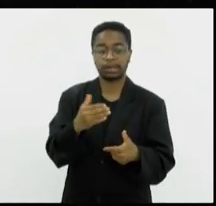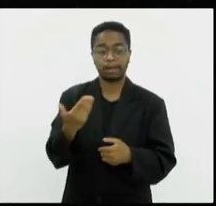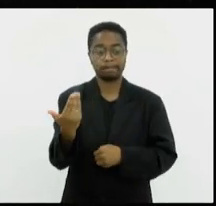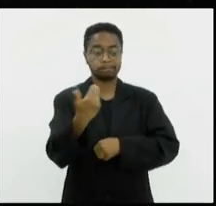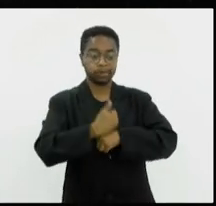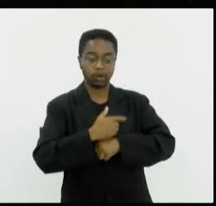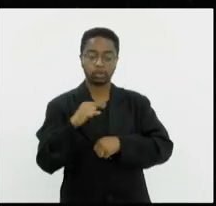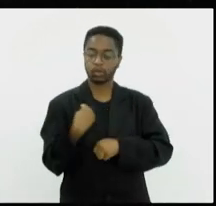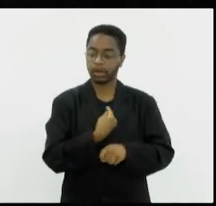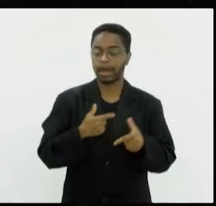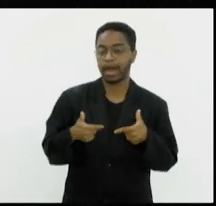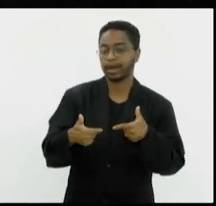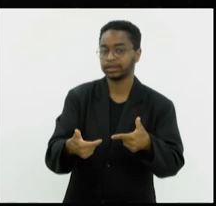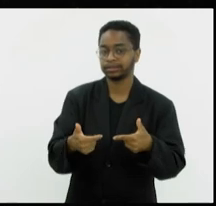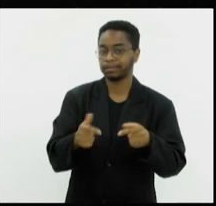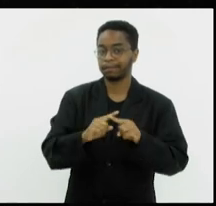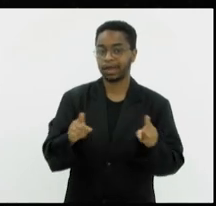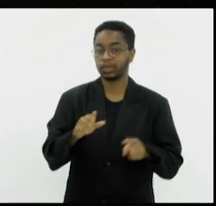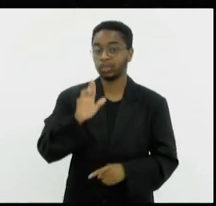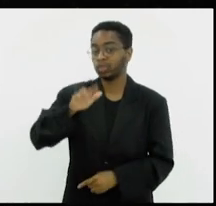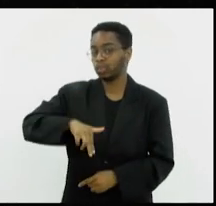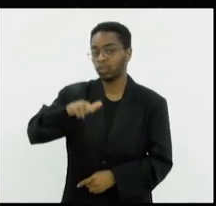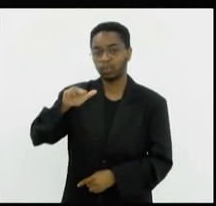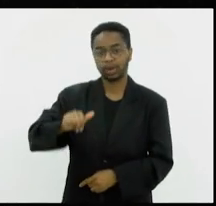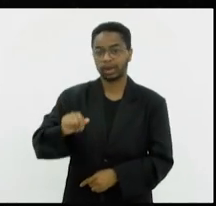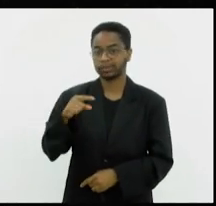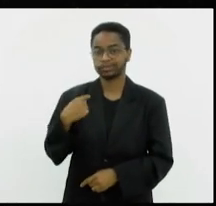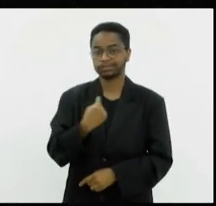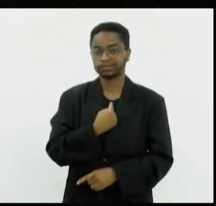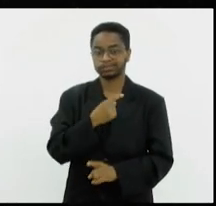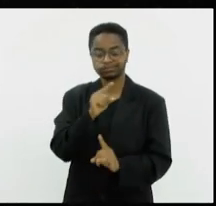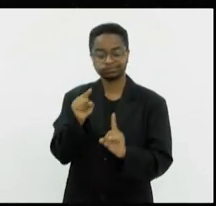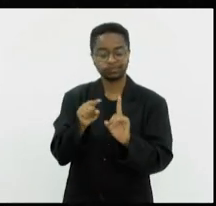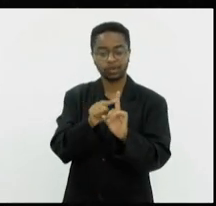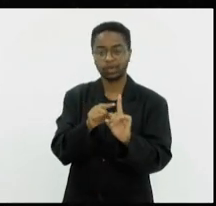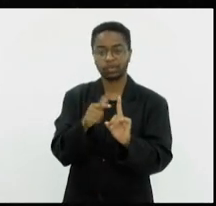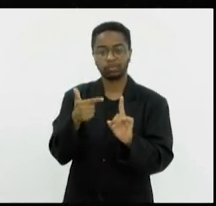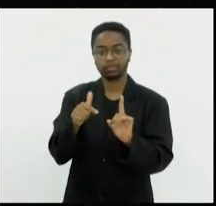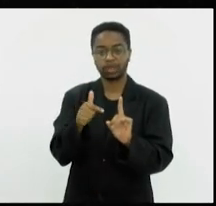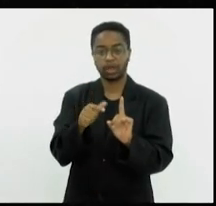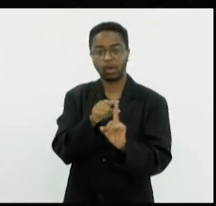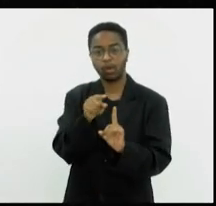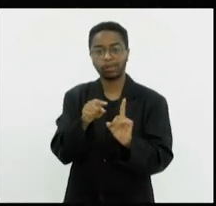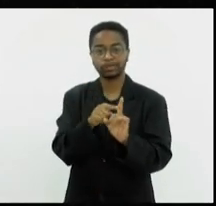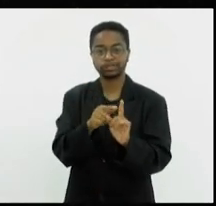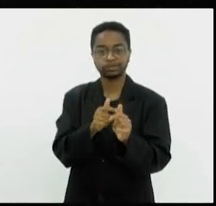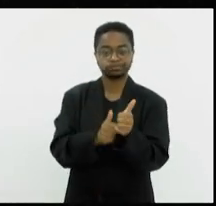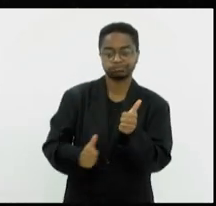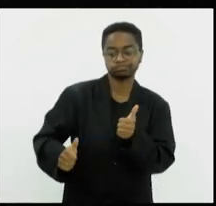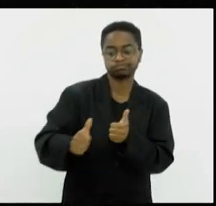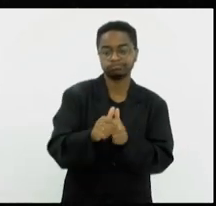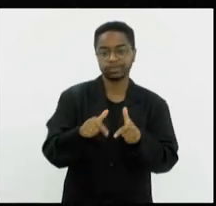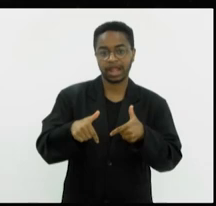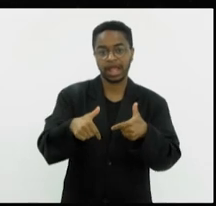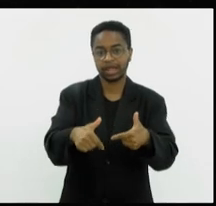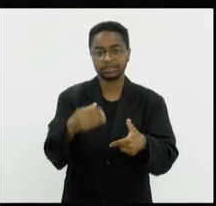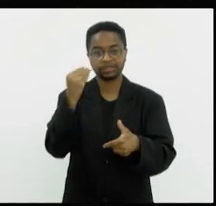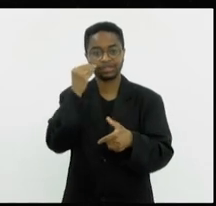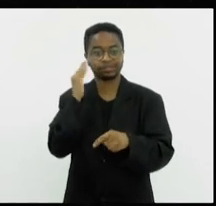episódios Nós não somos nunca propositivos né Nós nunca estamos à frente do dos